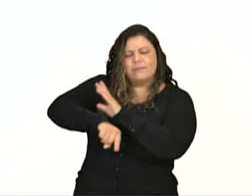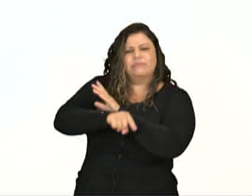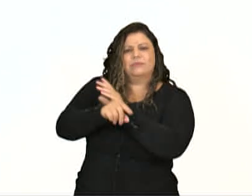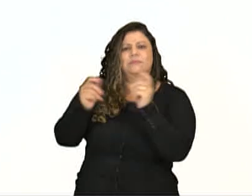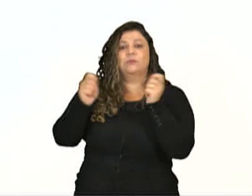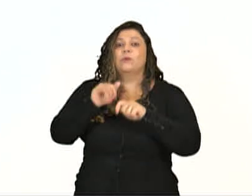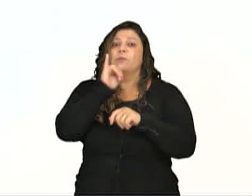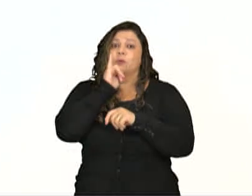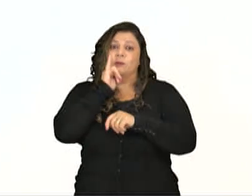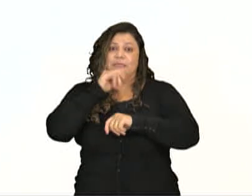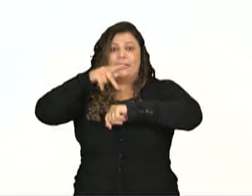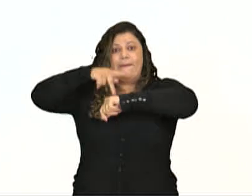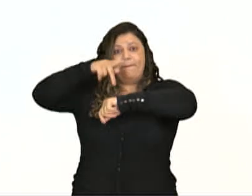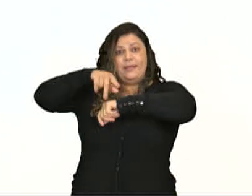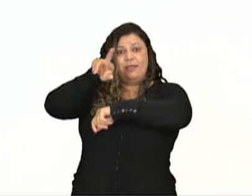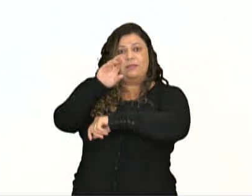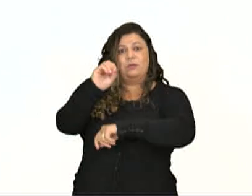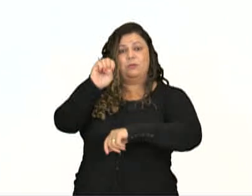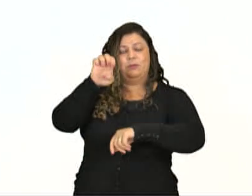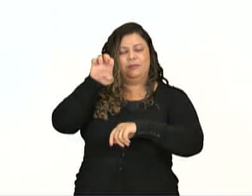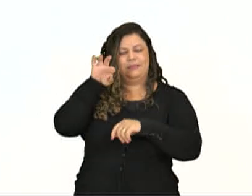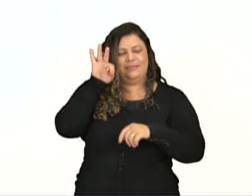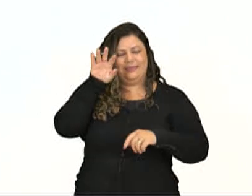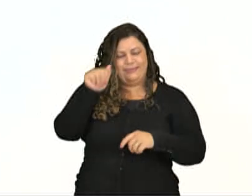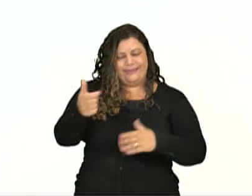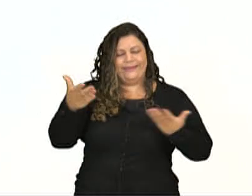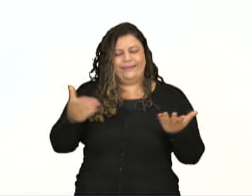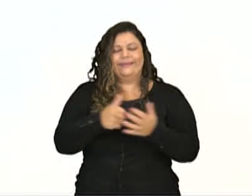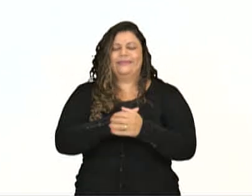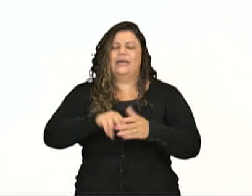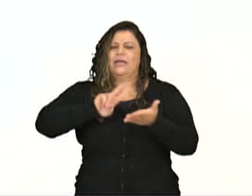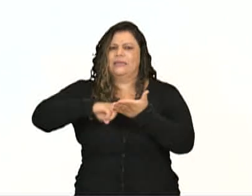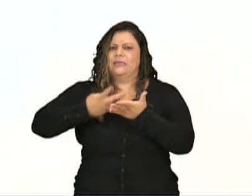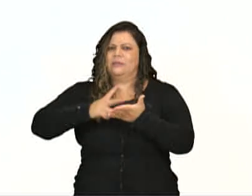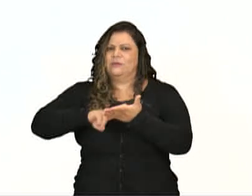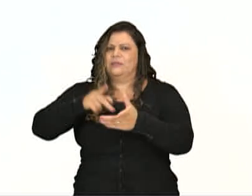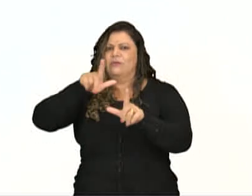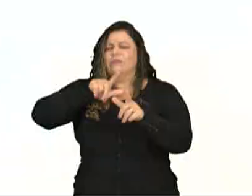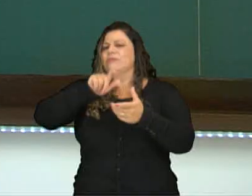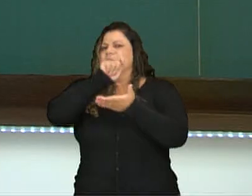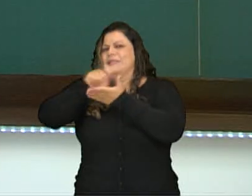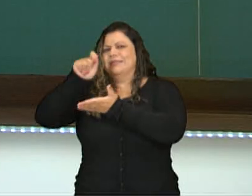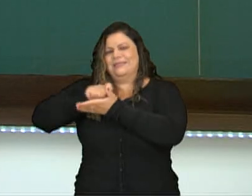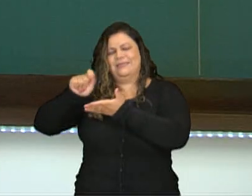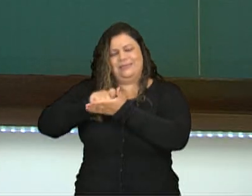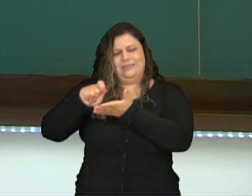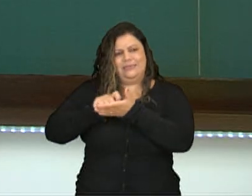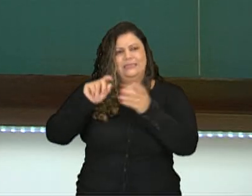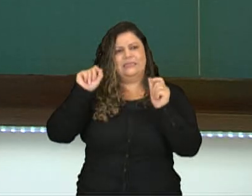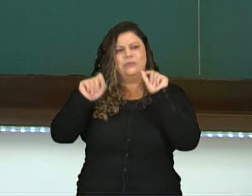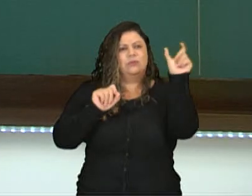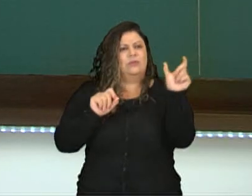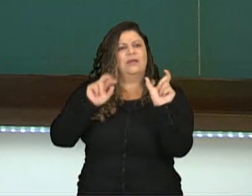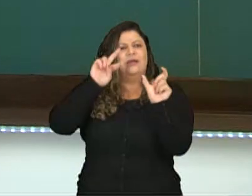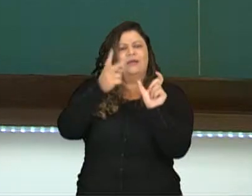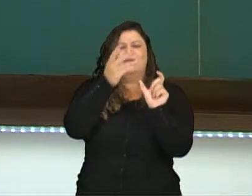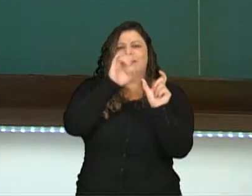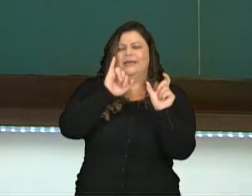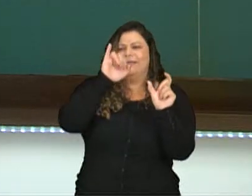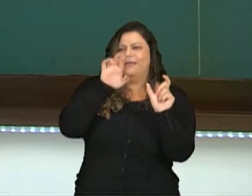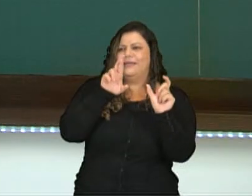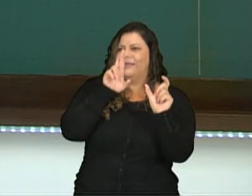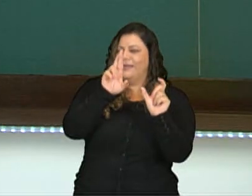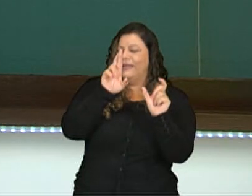foram responsáveis pela tradução da escrita hieroglífica no Egito Antigo. Professor, é hieróglifo, é hieroglifo, é